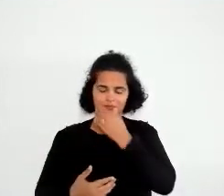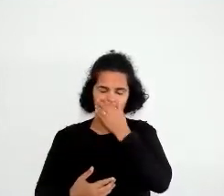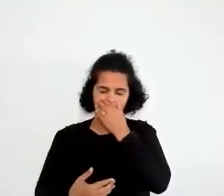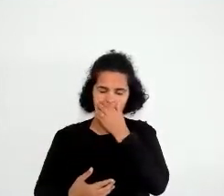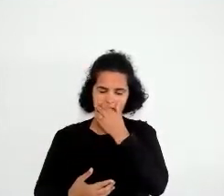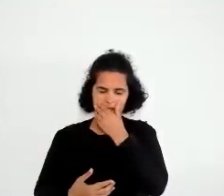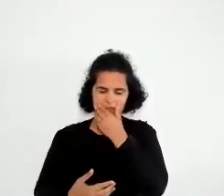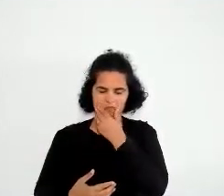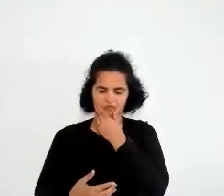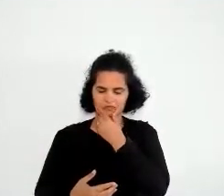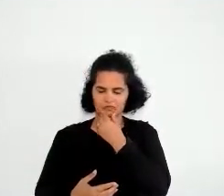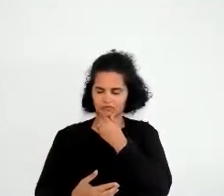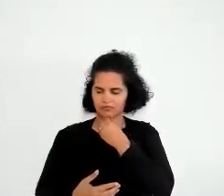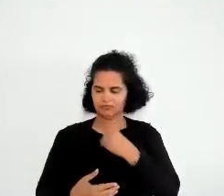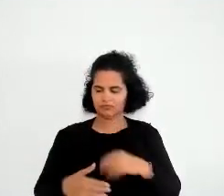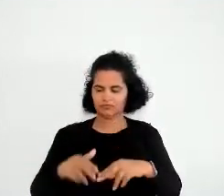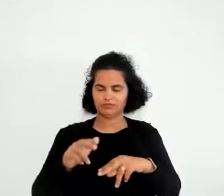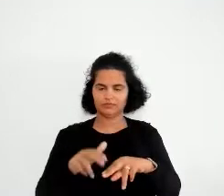Daí